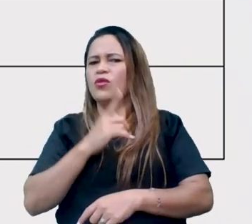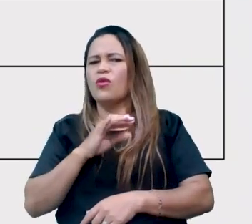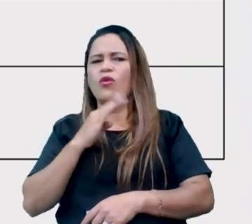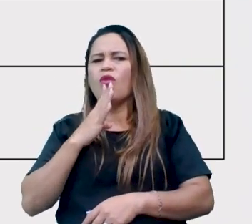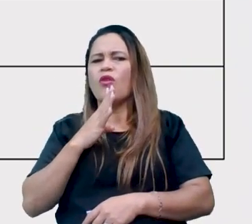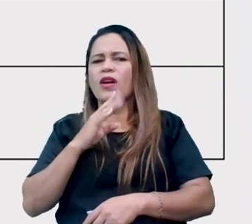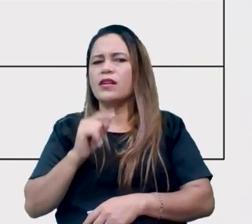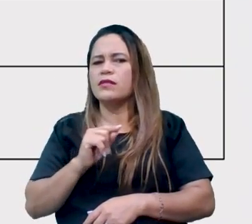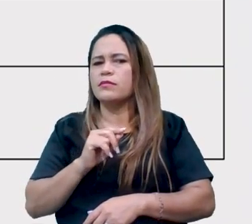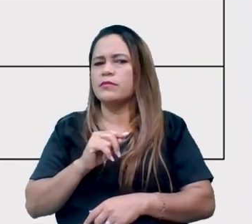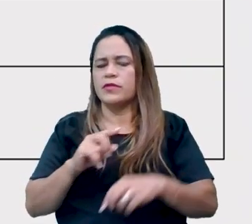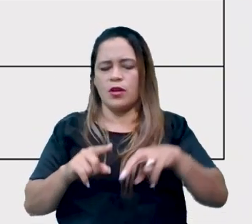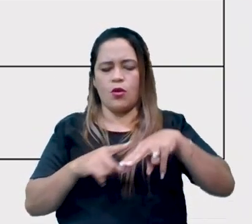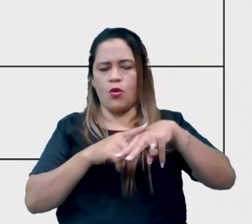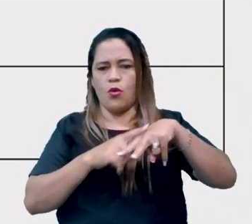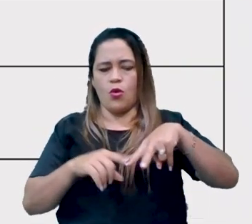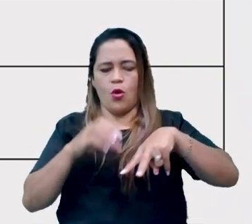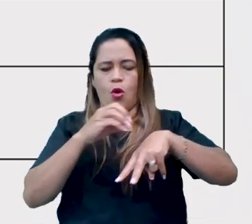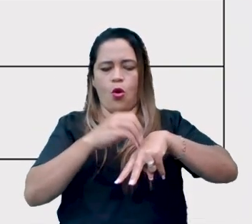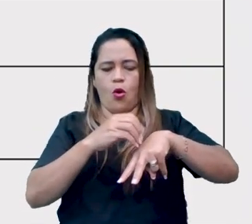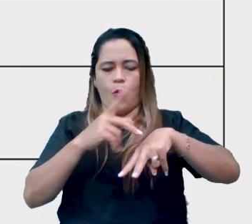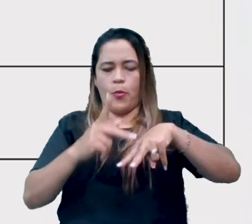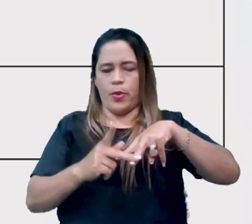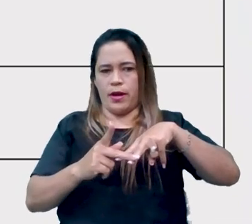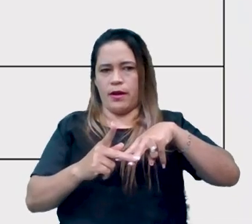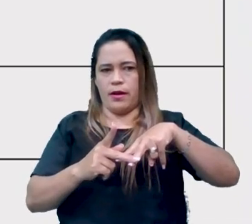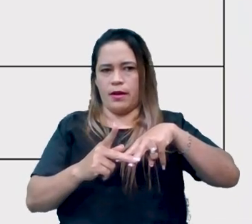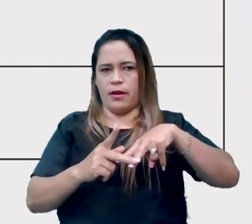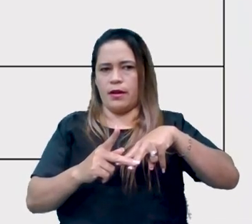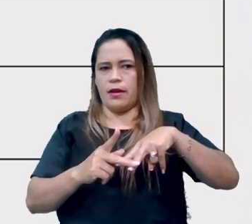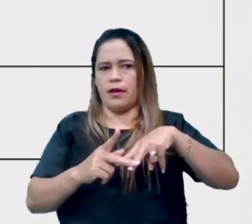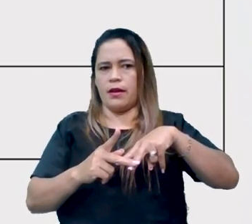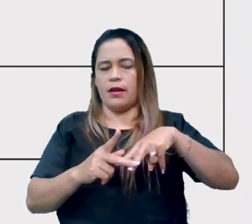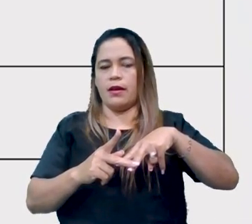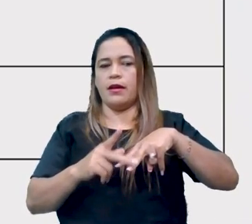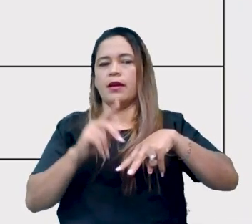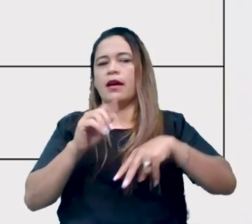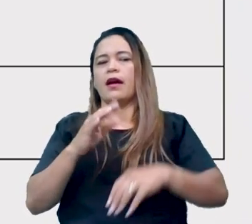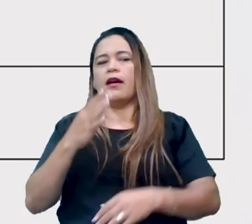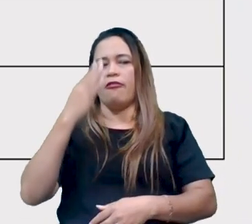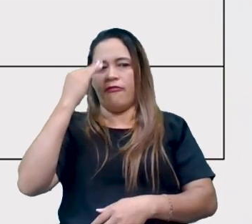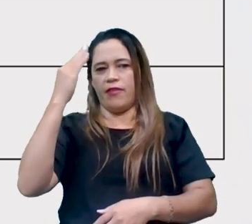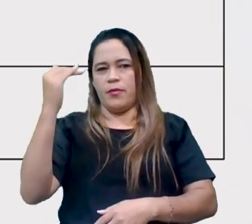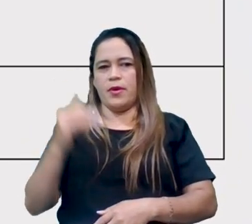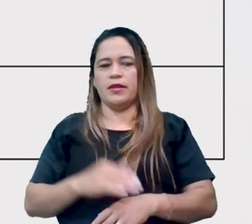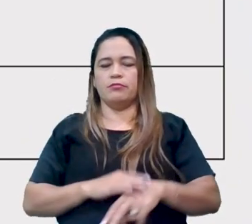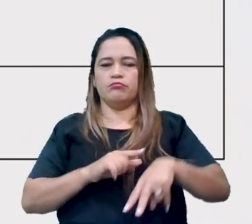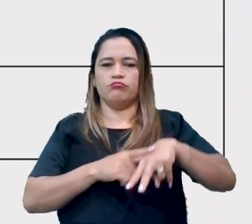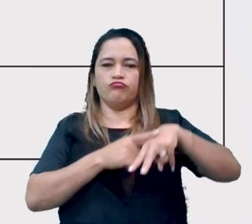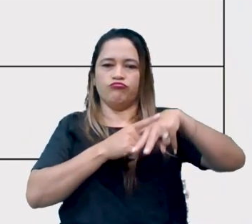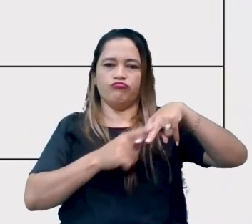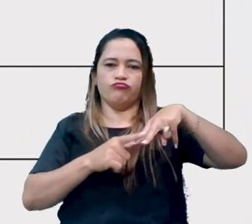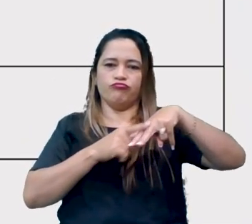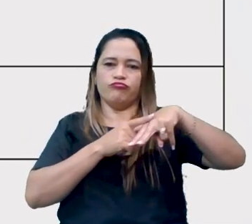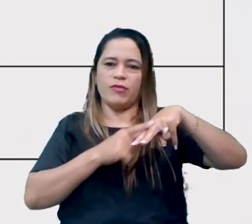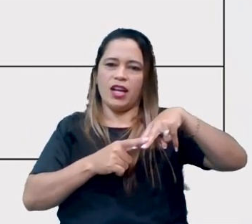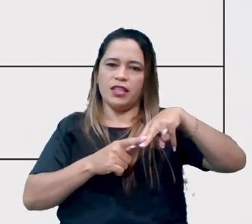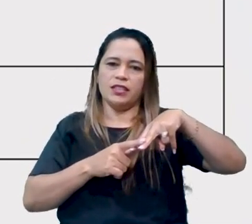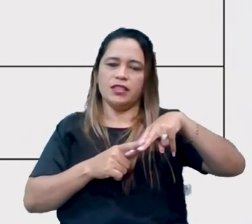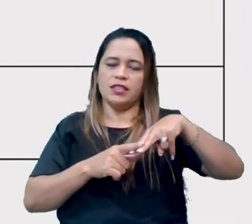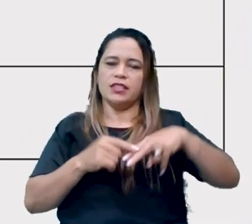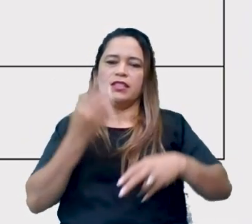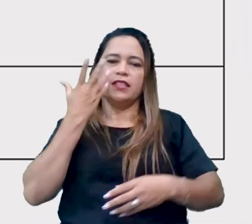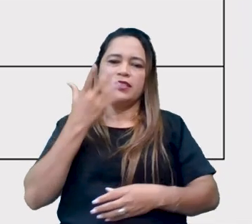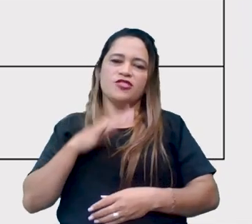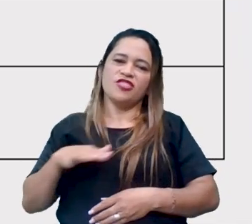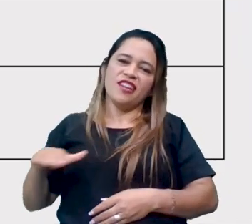doença por poliomielite. Sabe um outro nome popular que essa doença tem? É a famosa paralisia infantil, beleza?